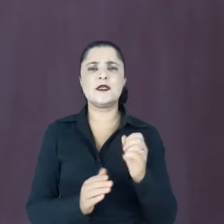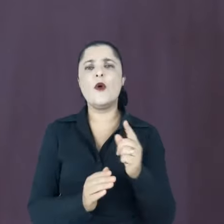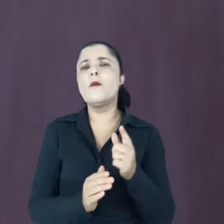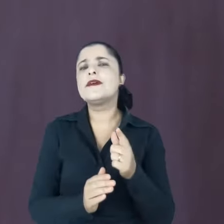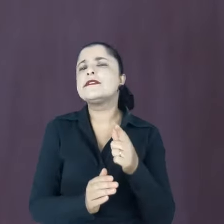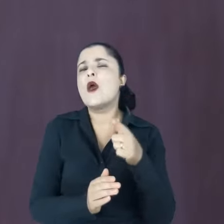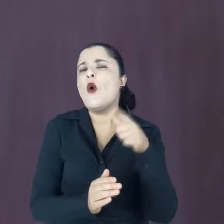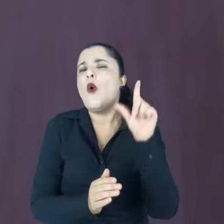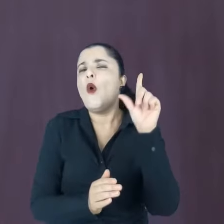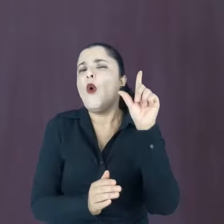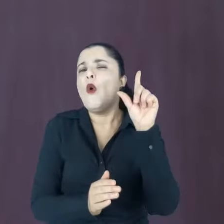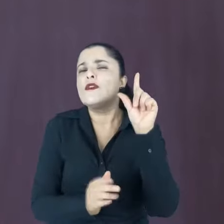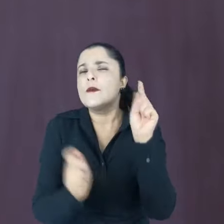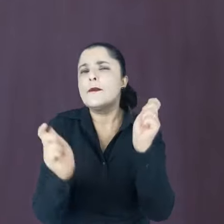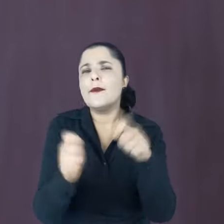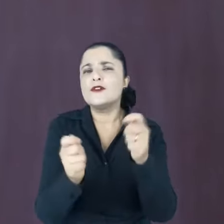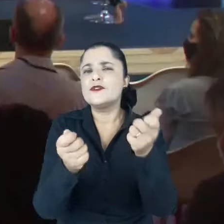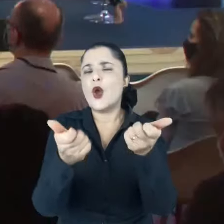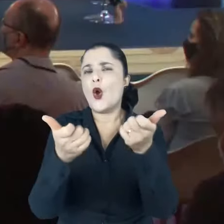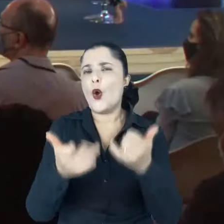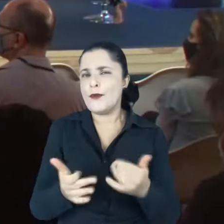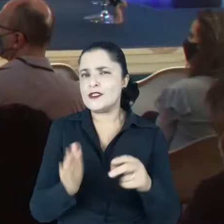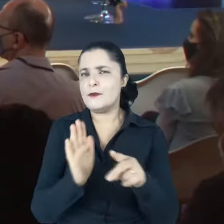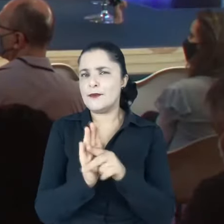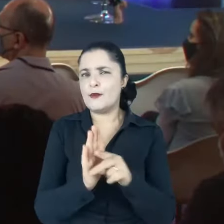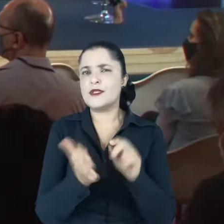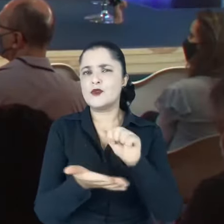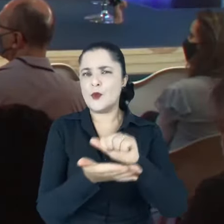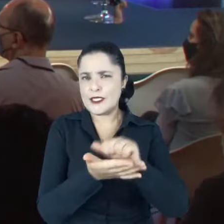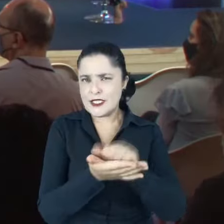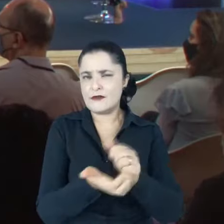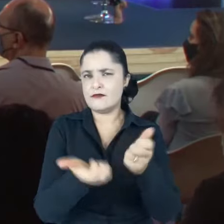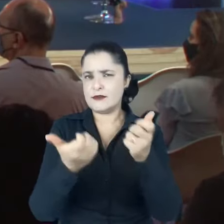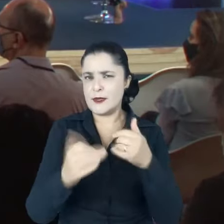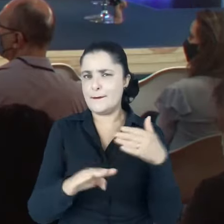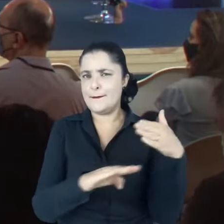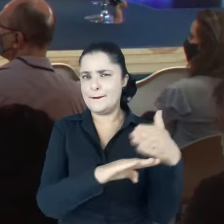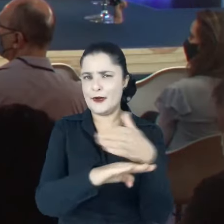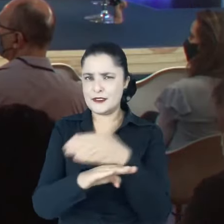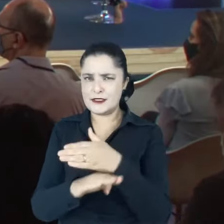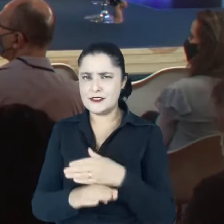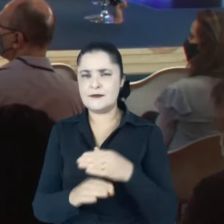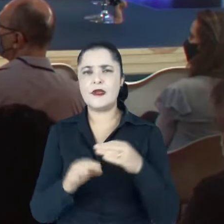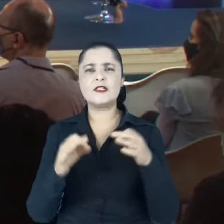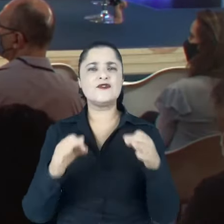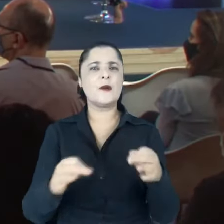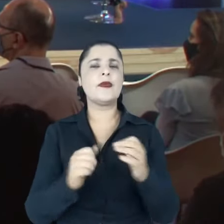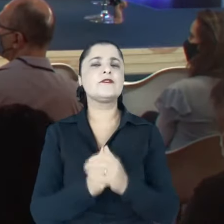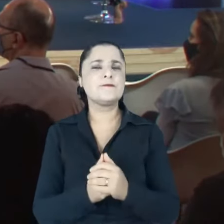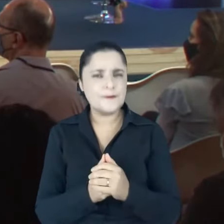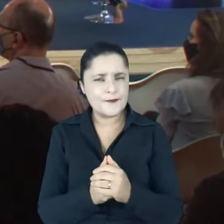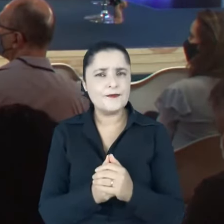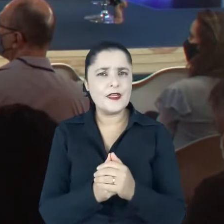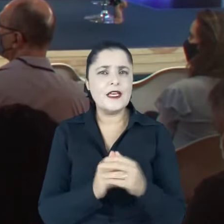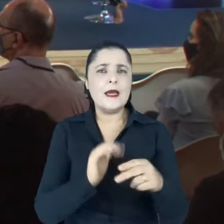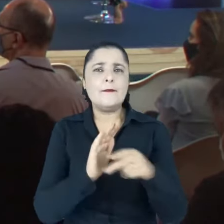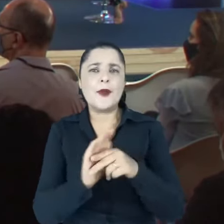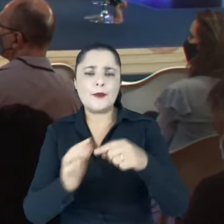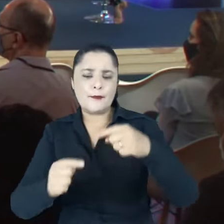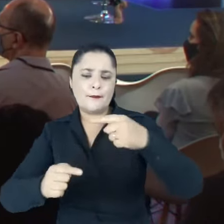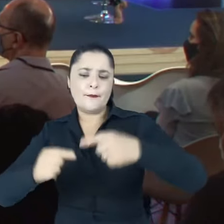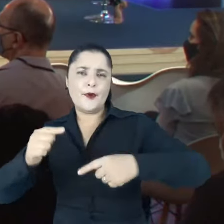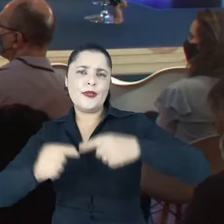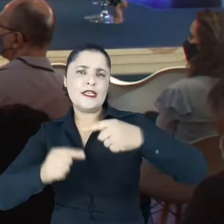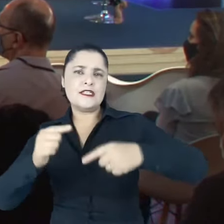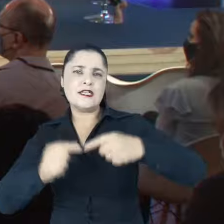você comenta bastante, faz parte da sua agenda e você participa dela ativamente, que é a alavanca das políticas públicas, né? Dessa